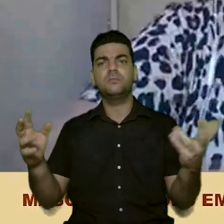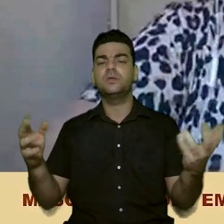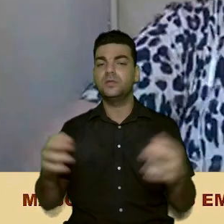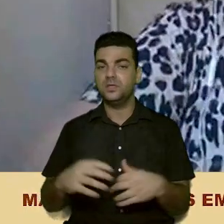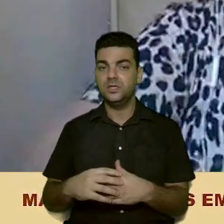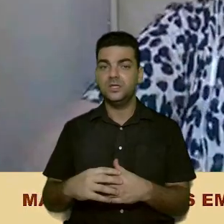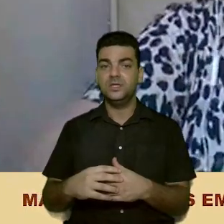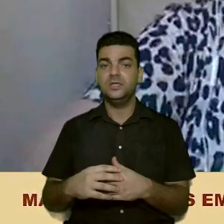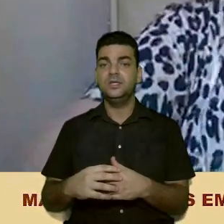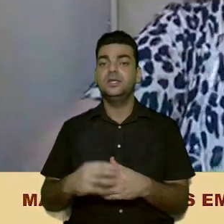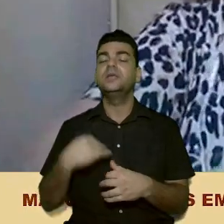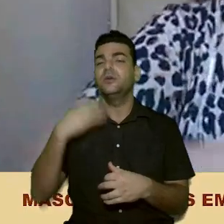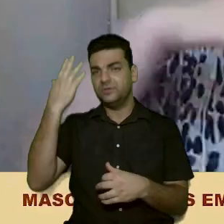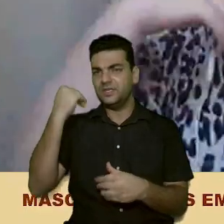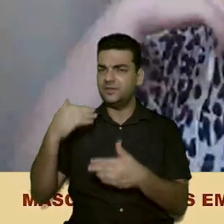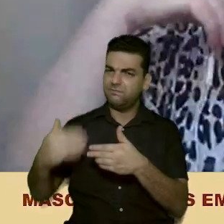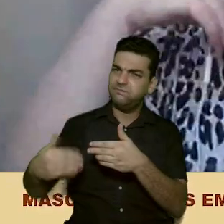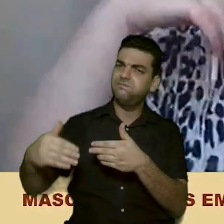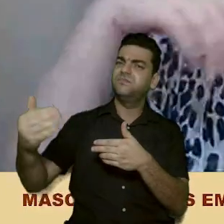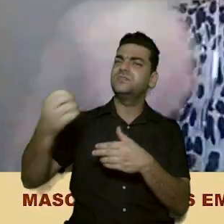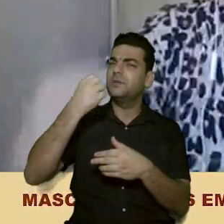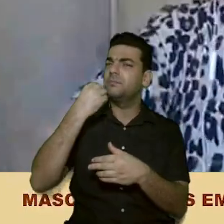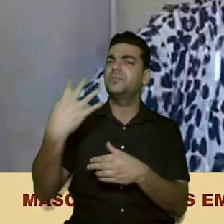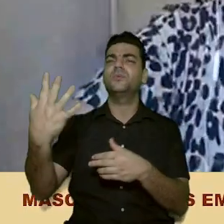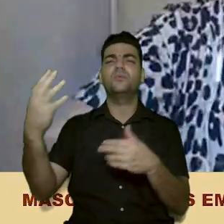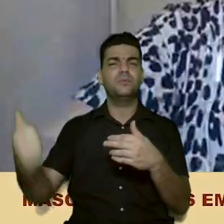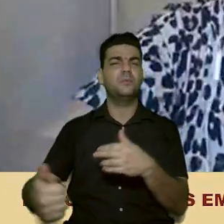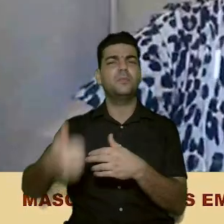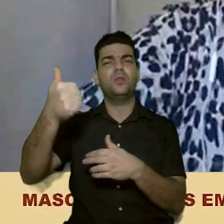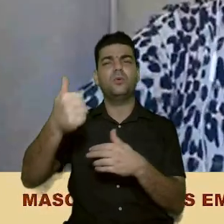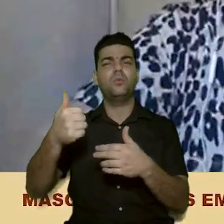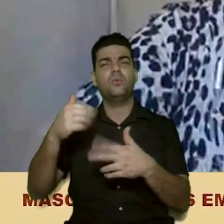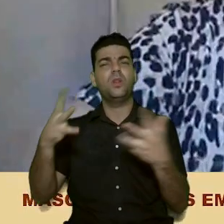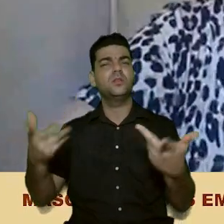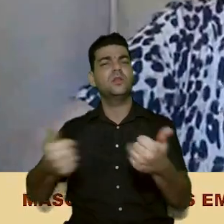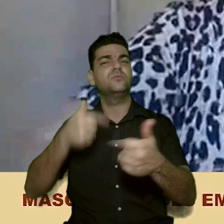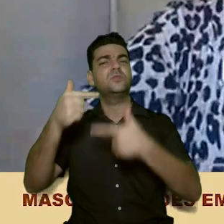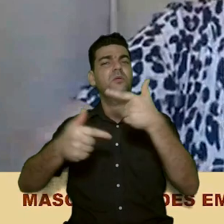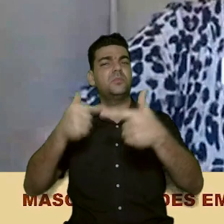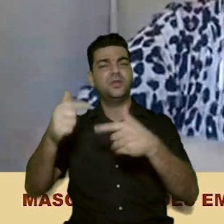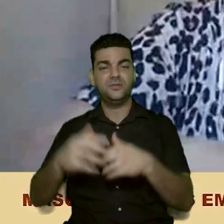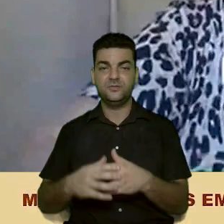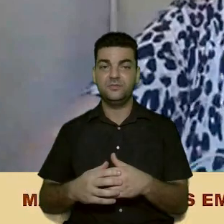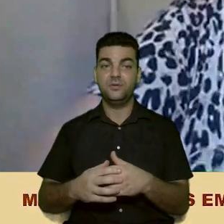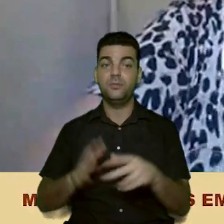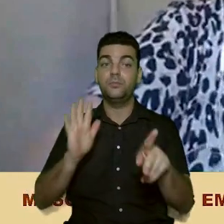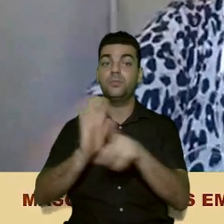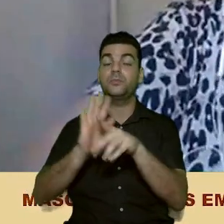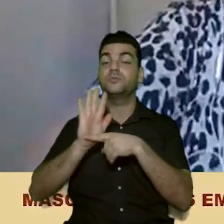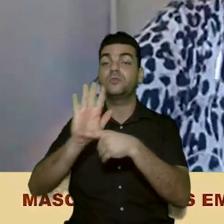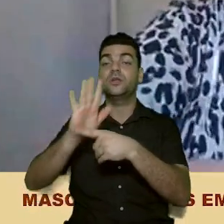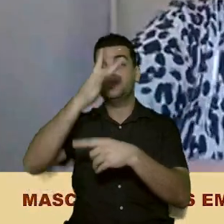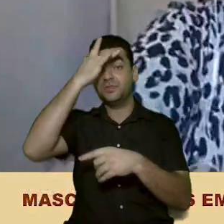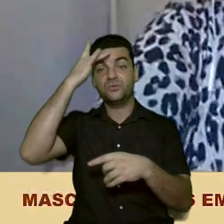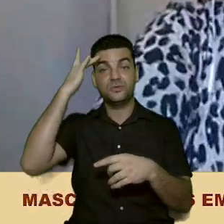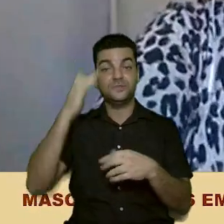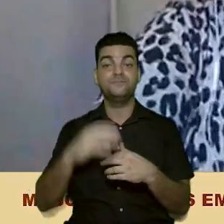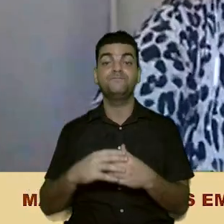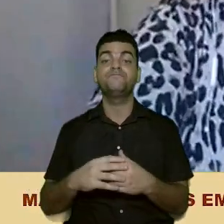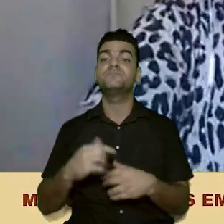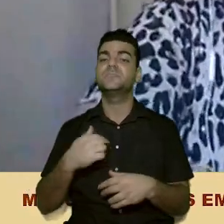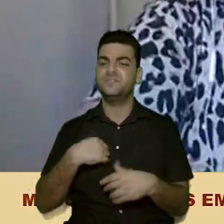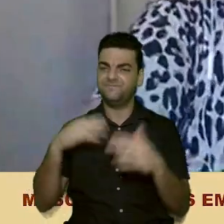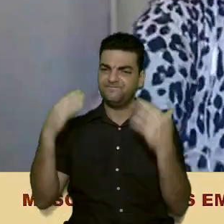certeza absoluta que isso vai se reverberar em melhoria da qualidade dos serviços prestados para a população. Então, deixo aqui o meu